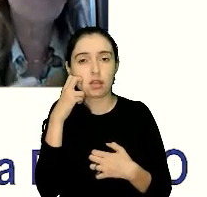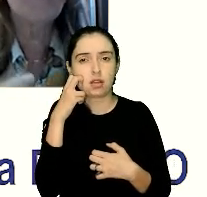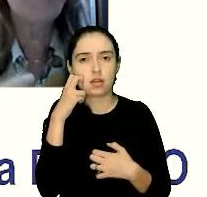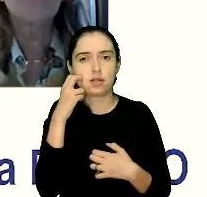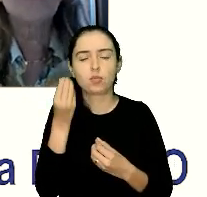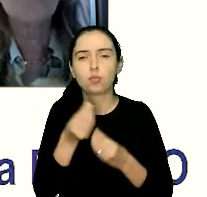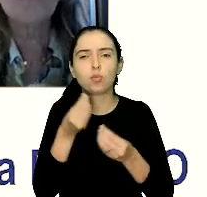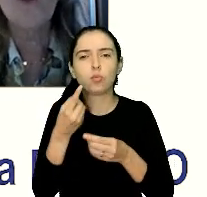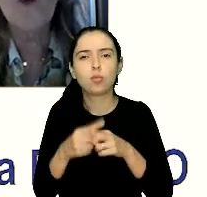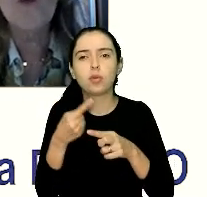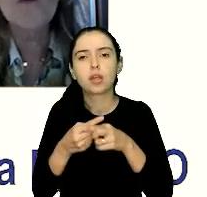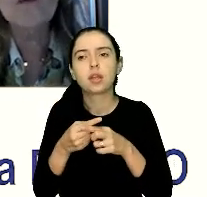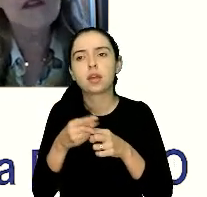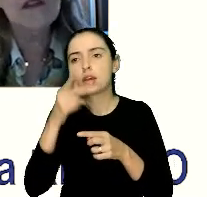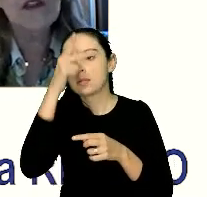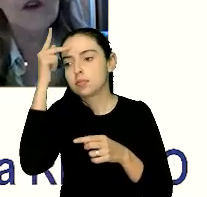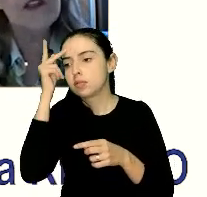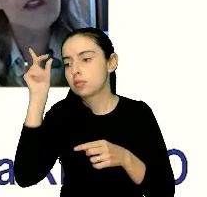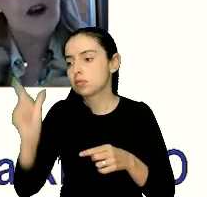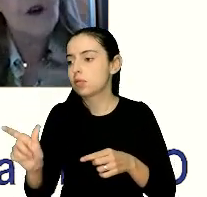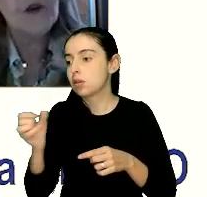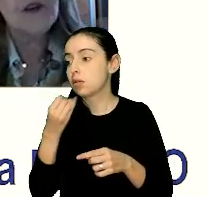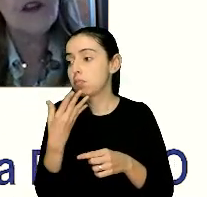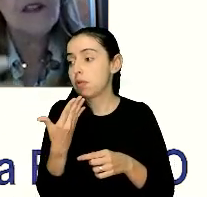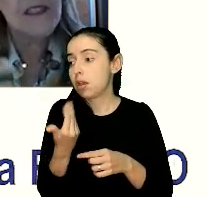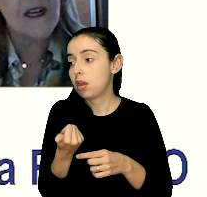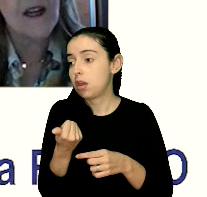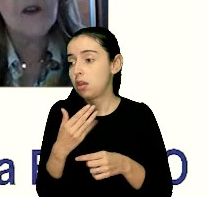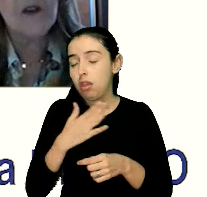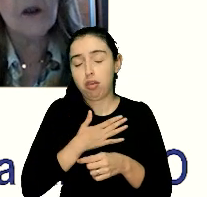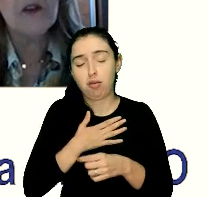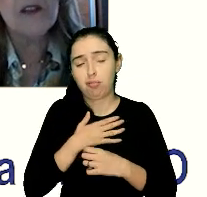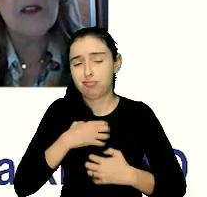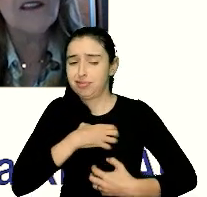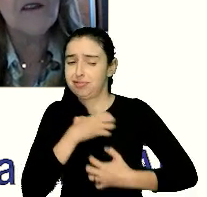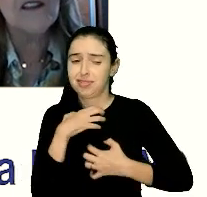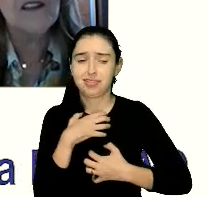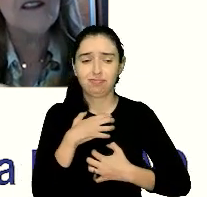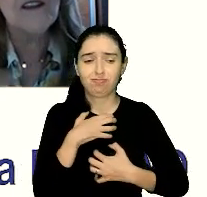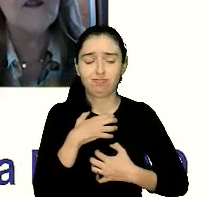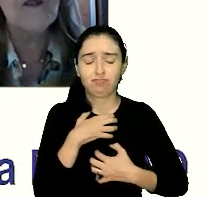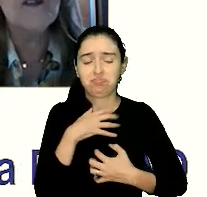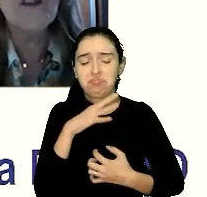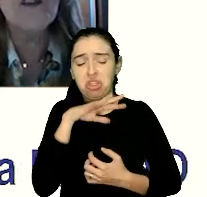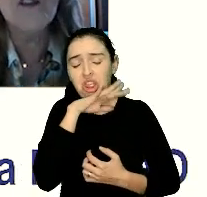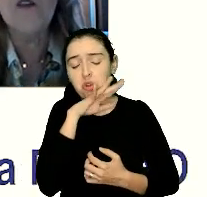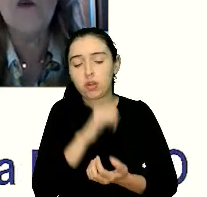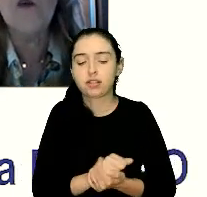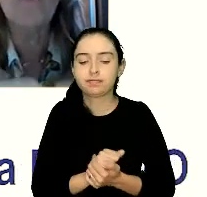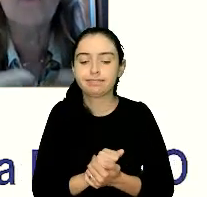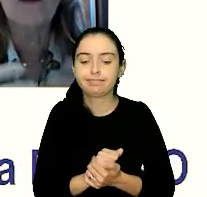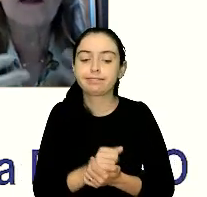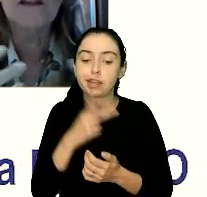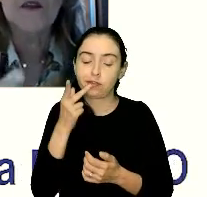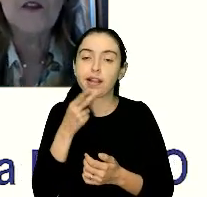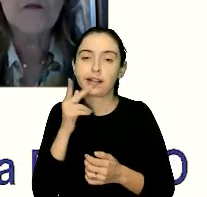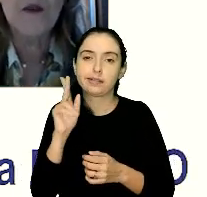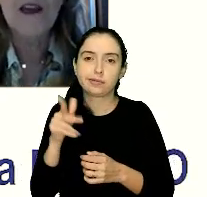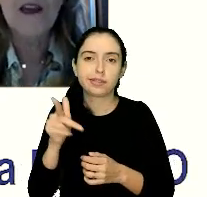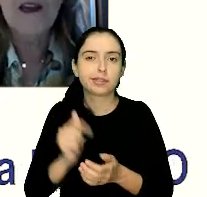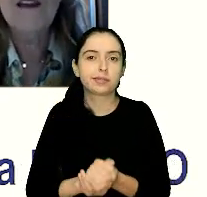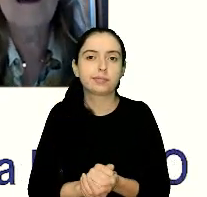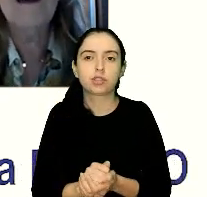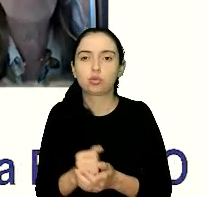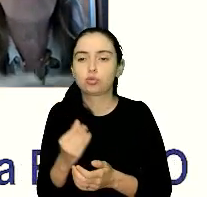está tão bem e eu não estou? Isso aí é algo idealizado na maioria das vezes, né? Porque não existe ninguém